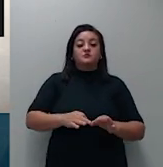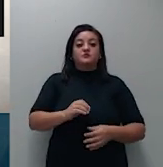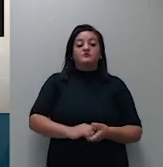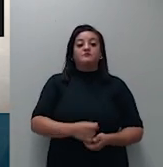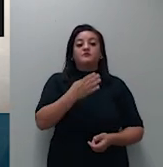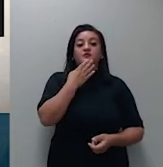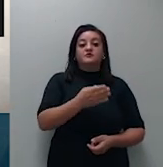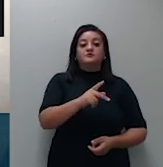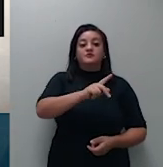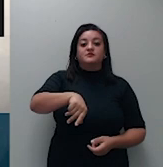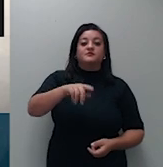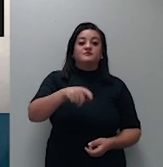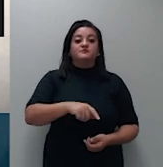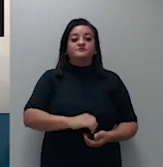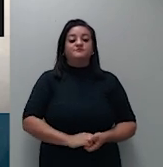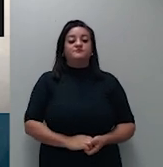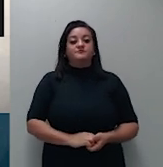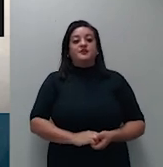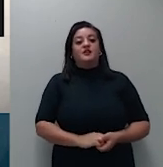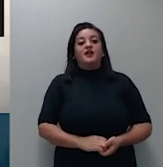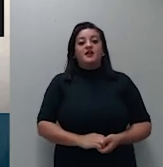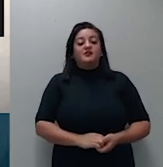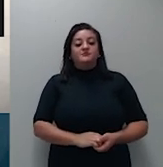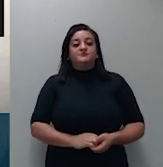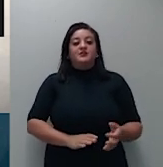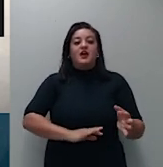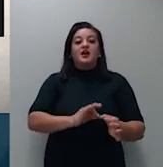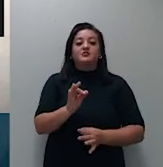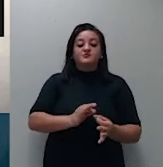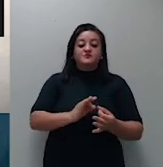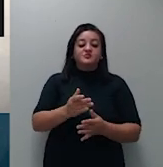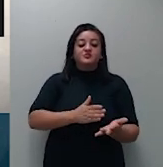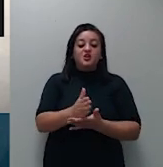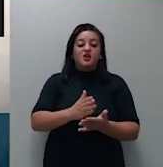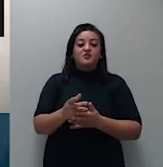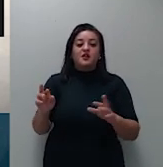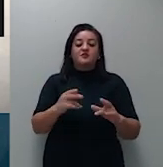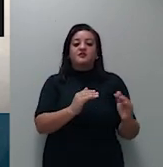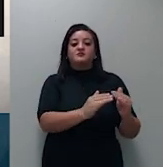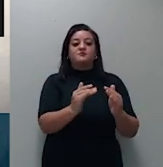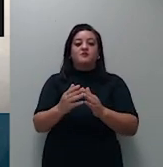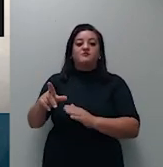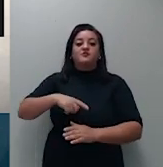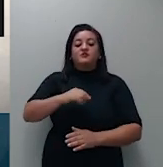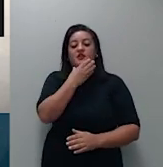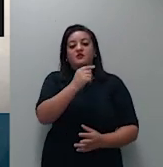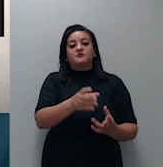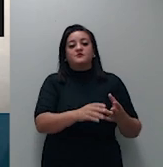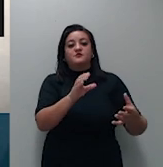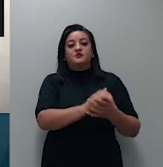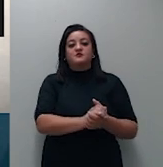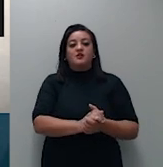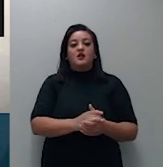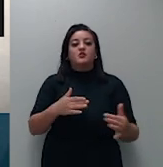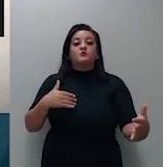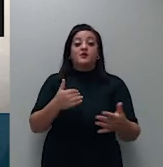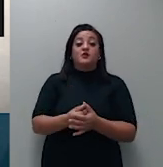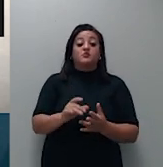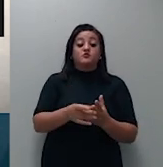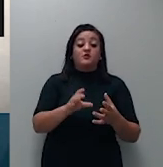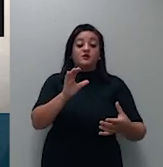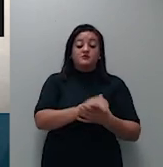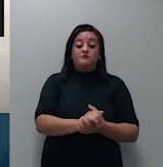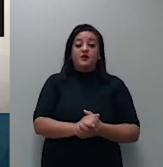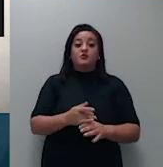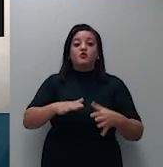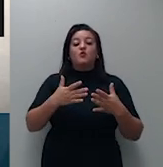julgado procedente o pedido para anular a partilha do inventário no tocante aos imóveis adquiridos pelo companheiro da autora na vigência